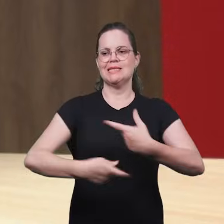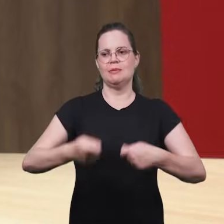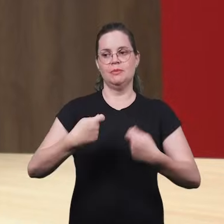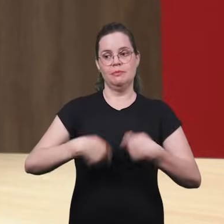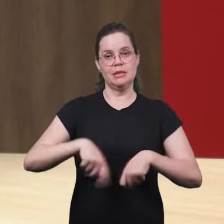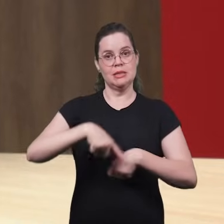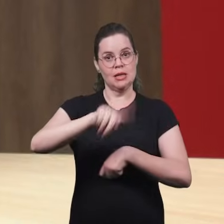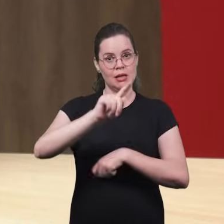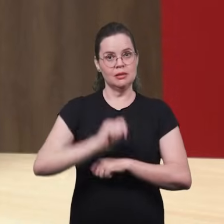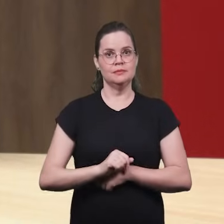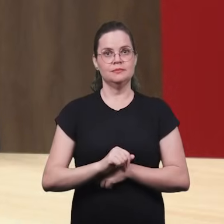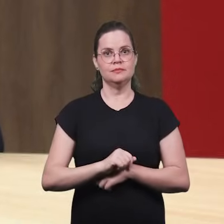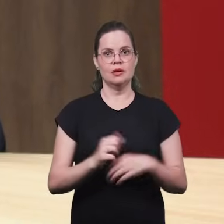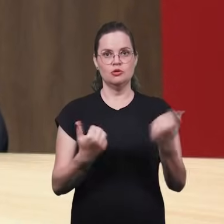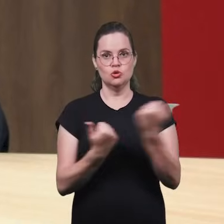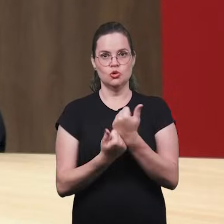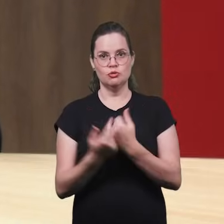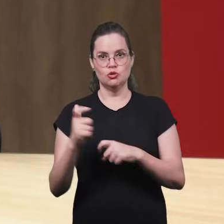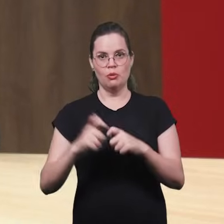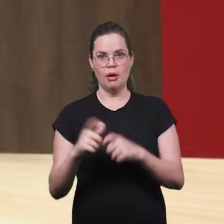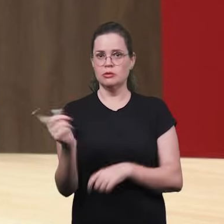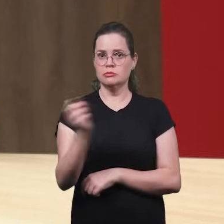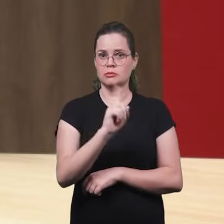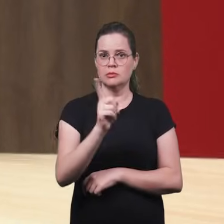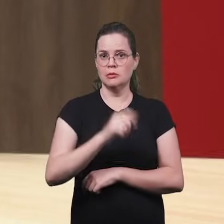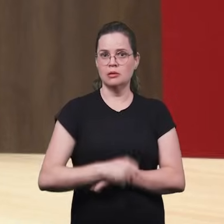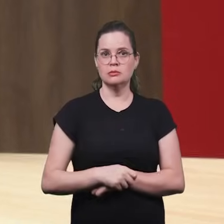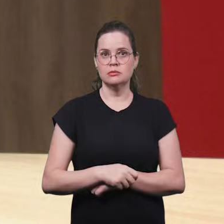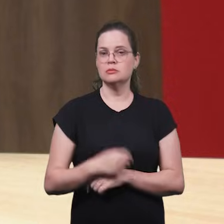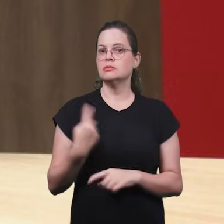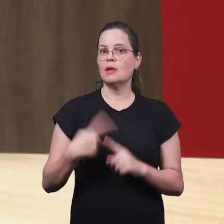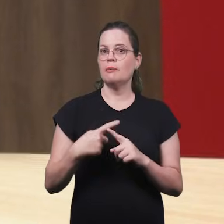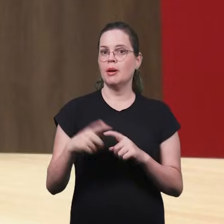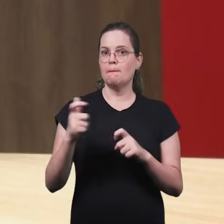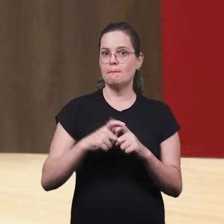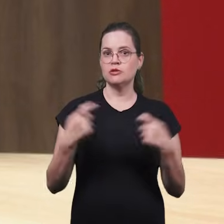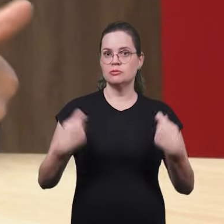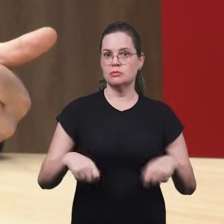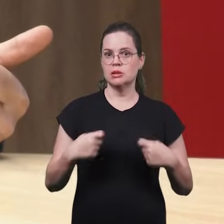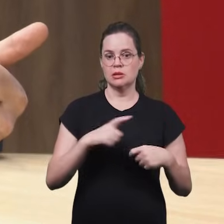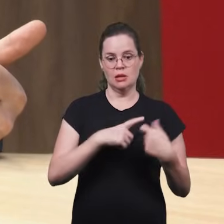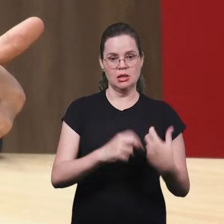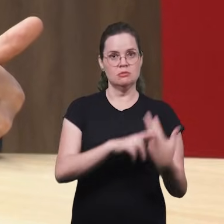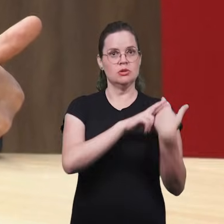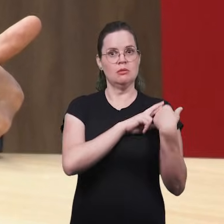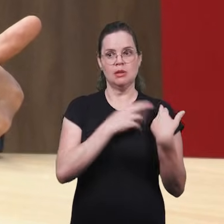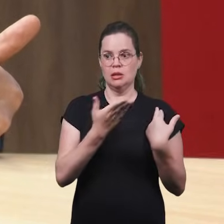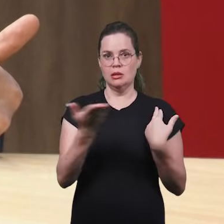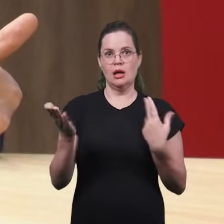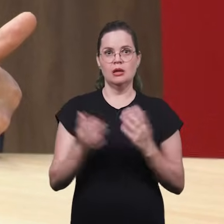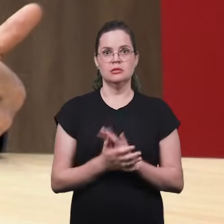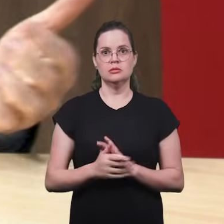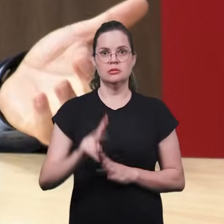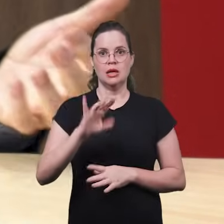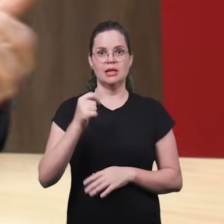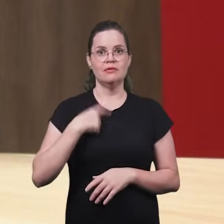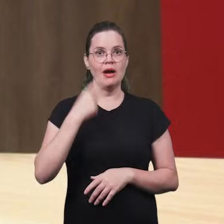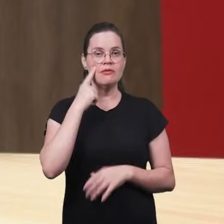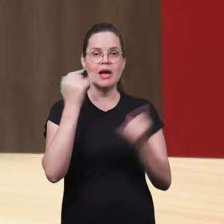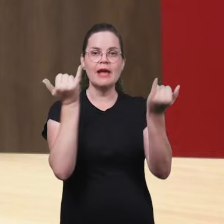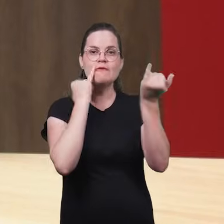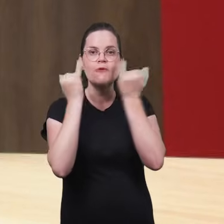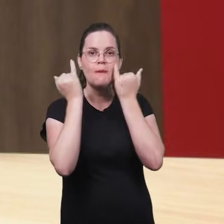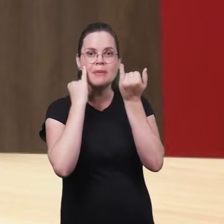fazer. Isso substitui o médico? Não. Porque o médico, ele tem que ter uma responsabilidade com aquilo. Ele vai pegar